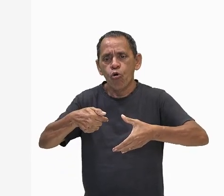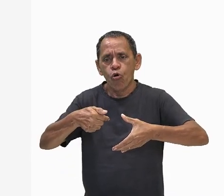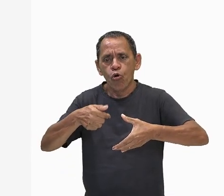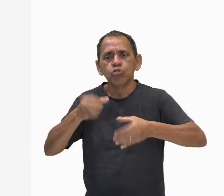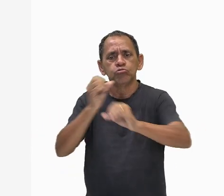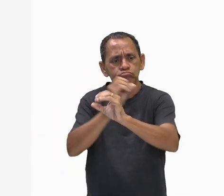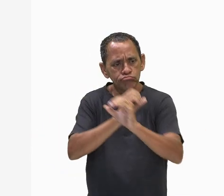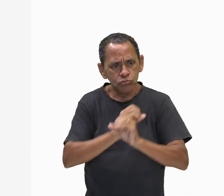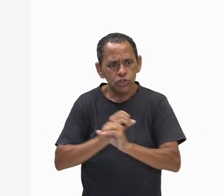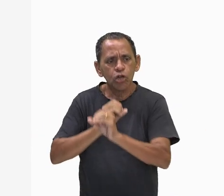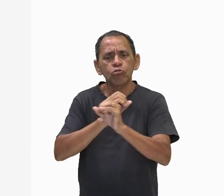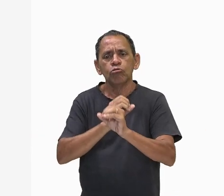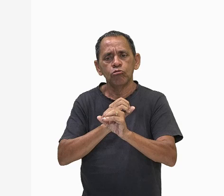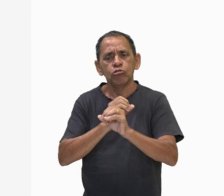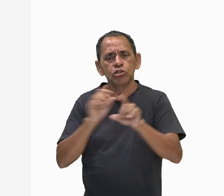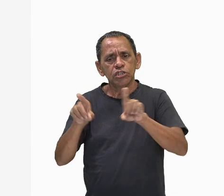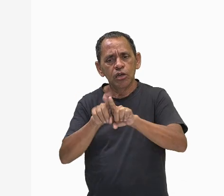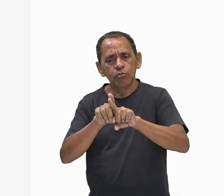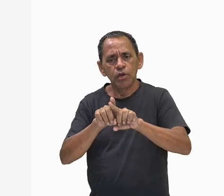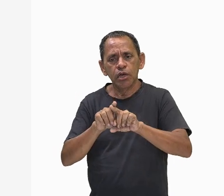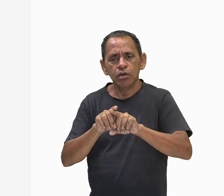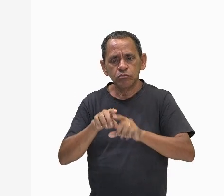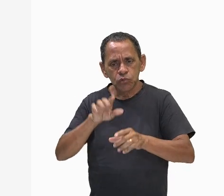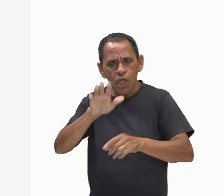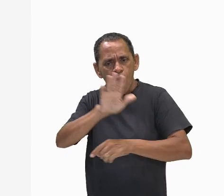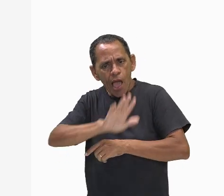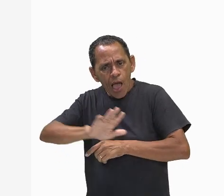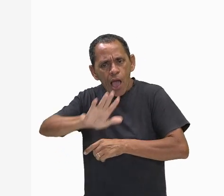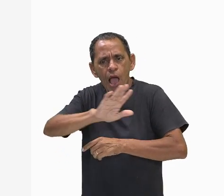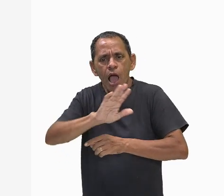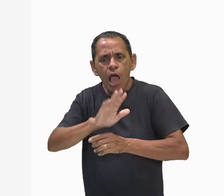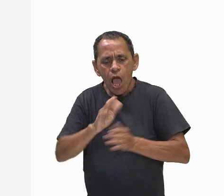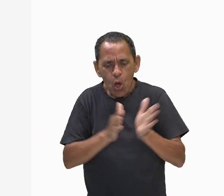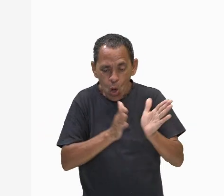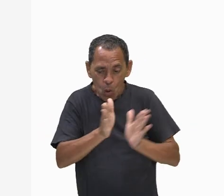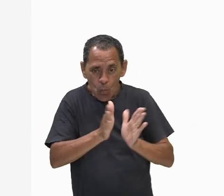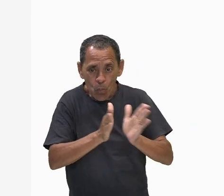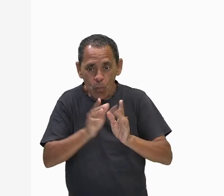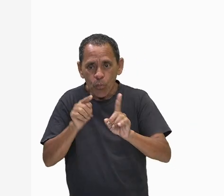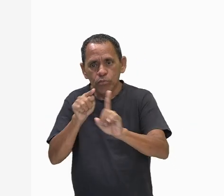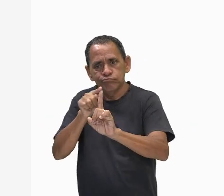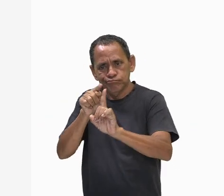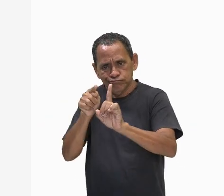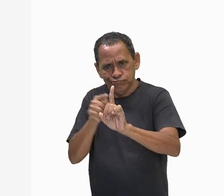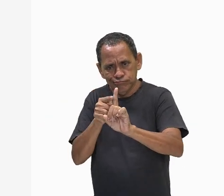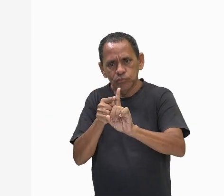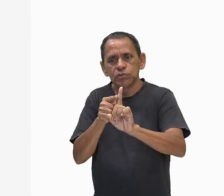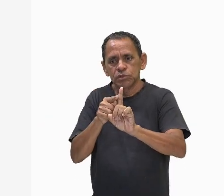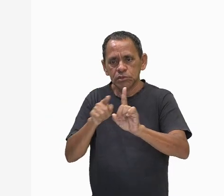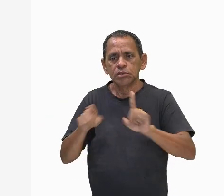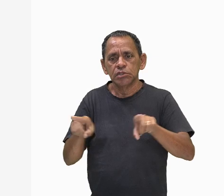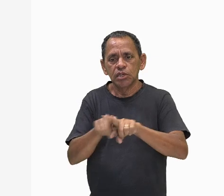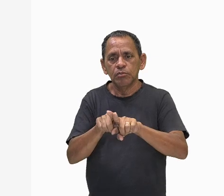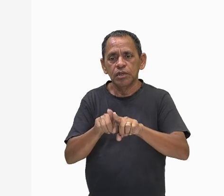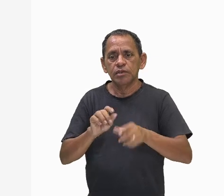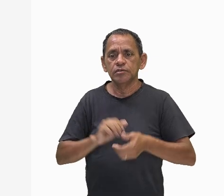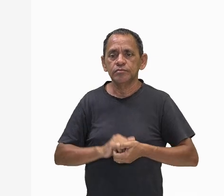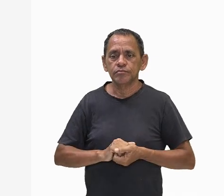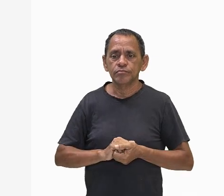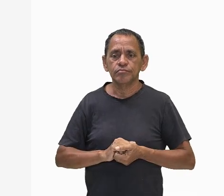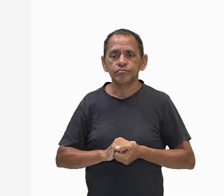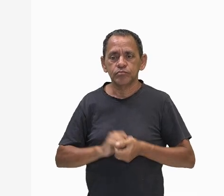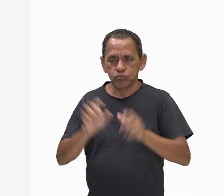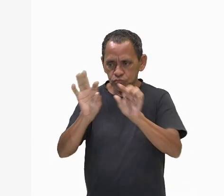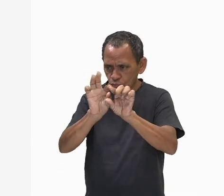para o desenvolvimento do feto durante a gravidez. Então, até aí eu já assinalei